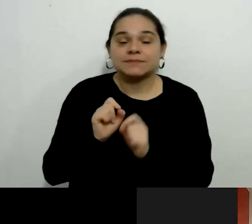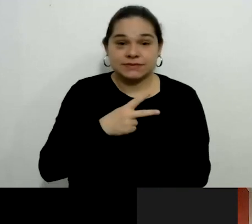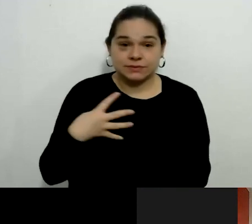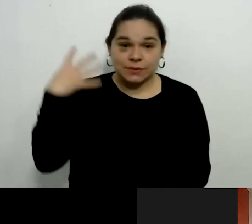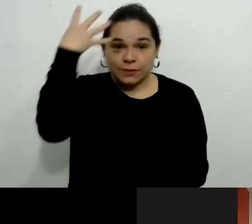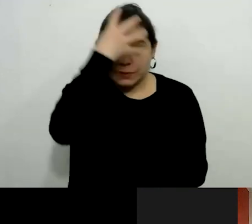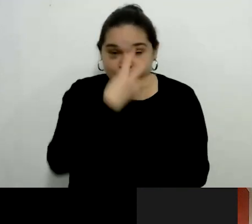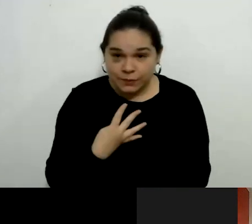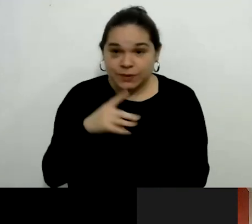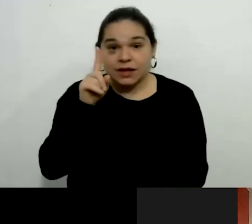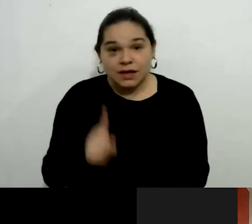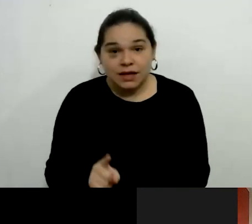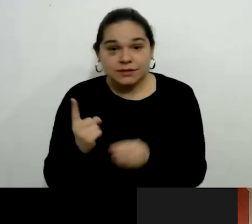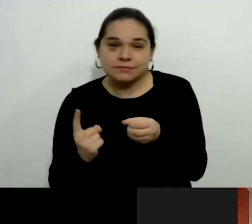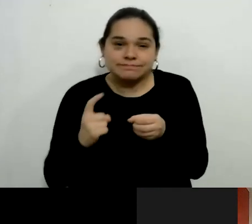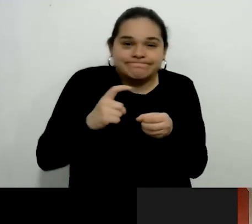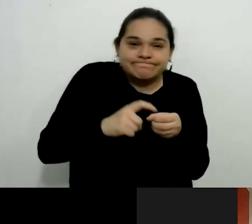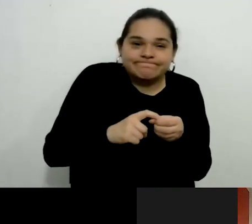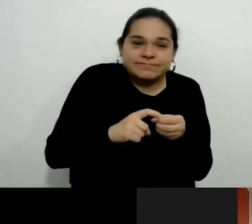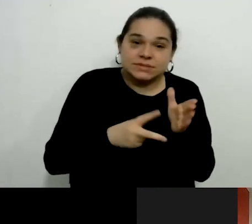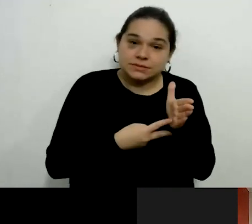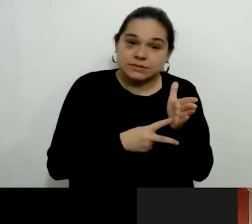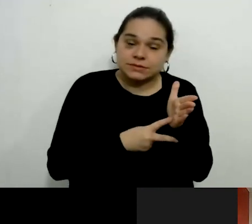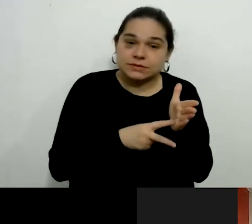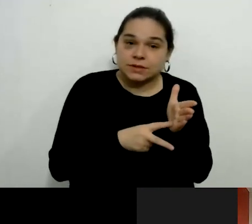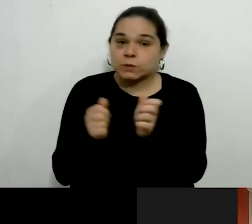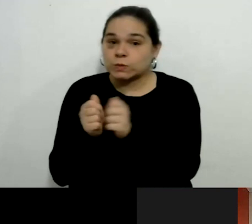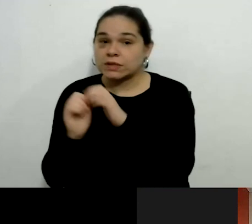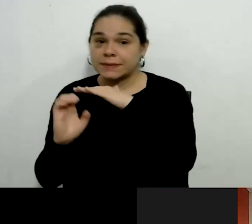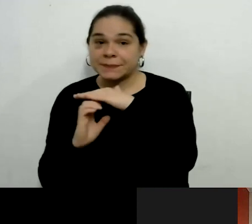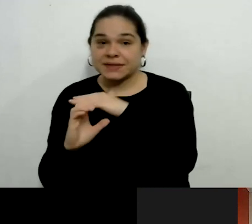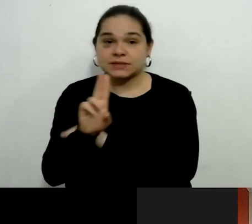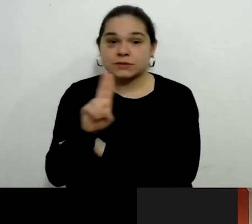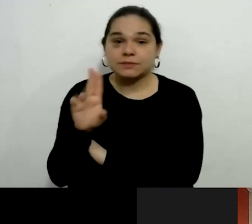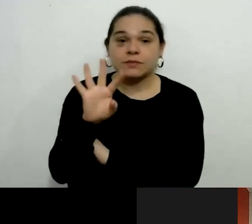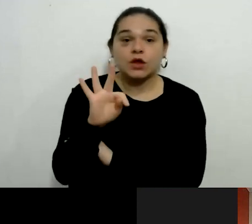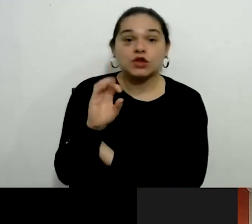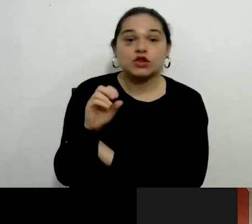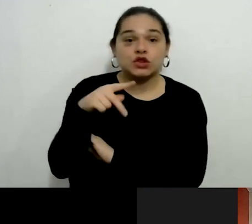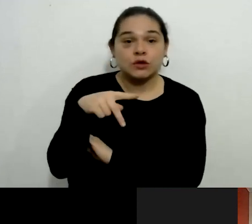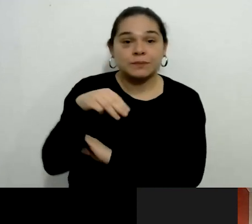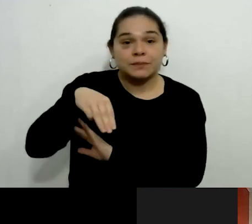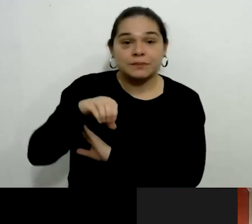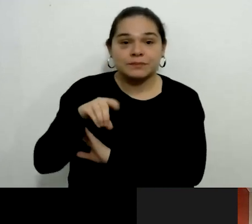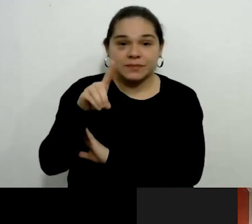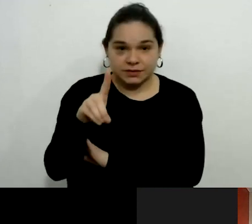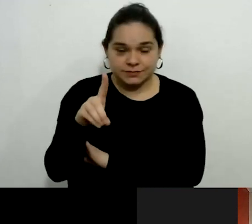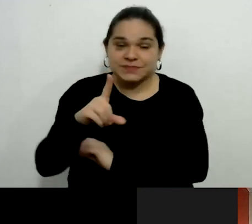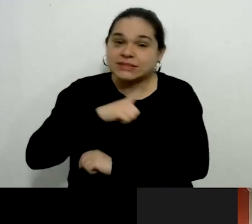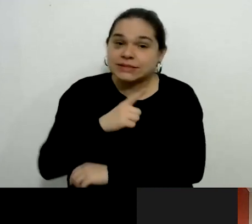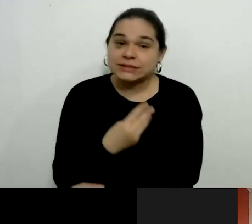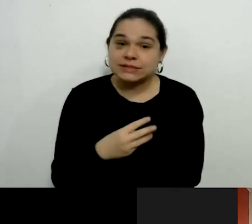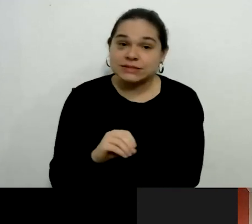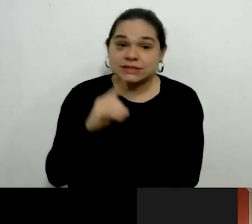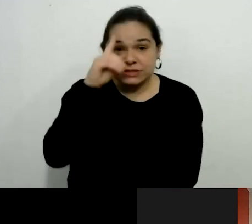fez uma parceria com a TopMed. e nós estamos com 30 dias de degustação para todos os